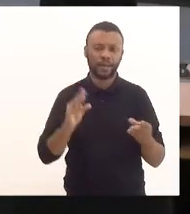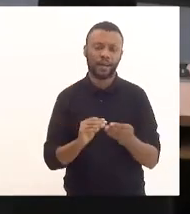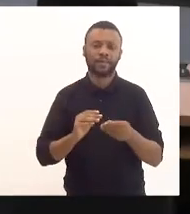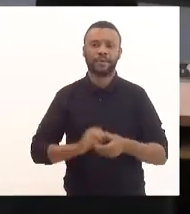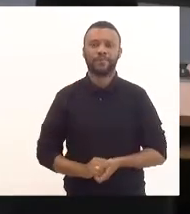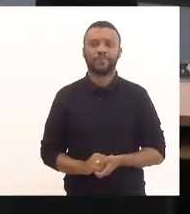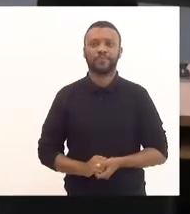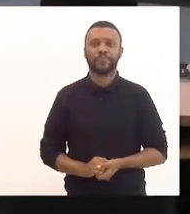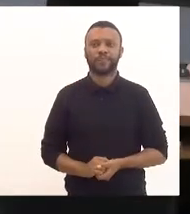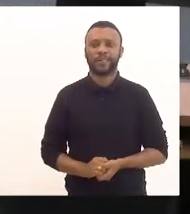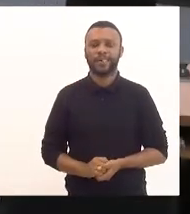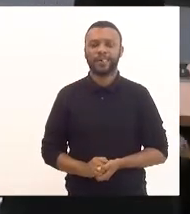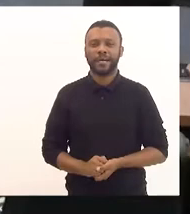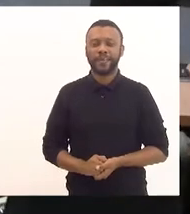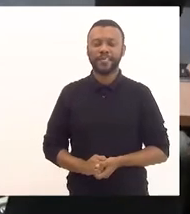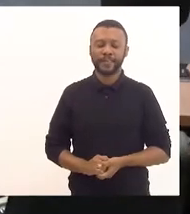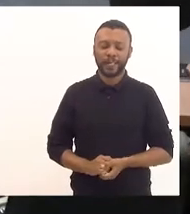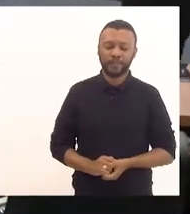a